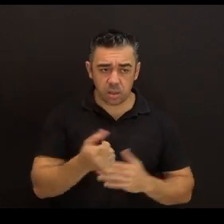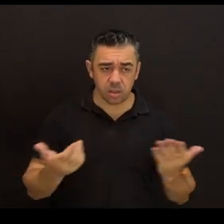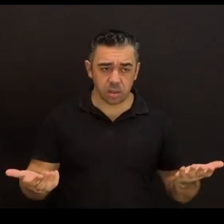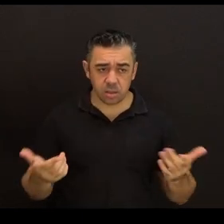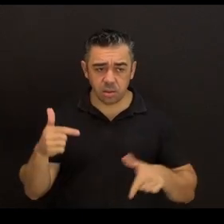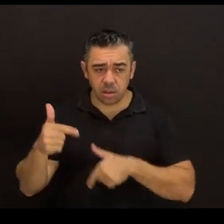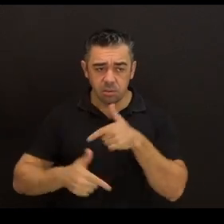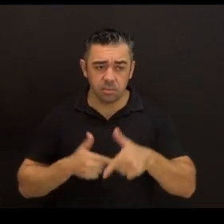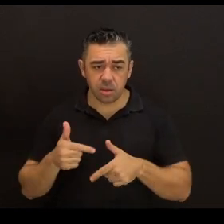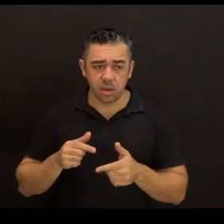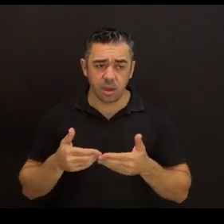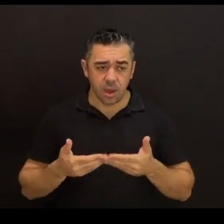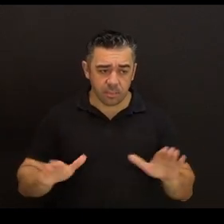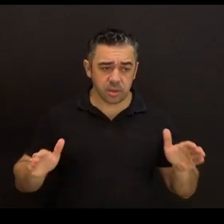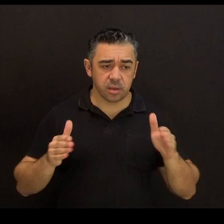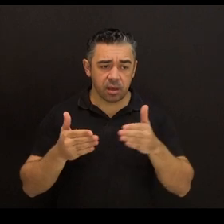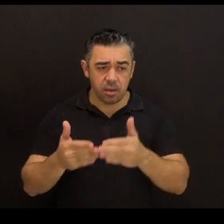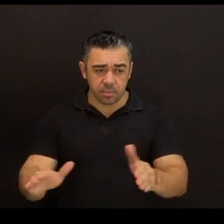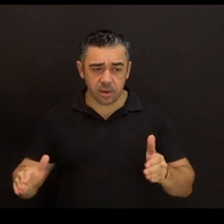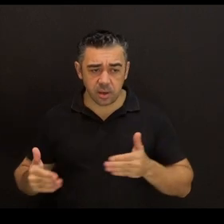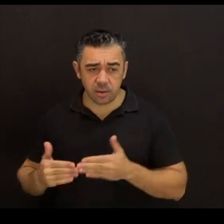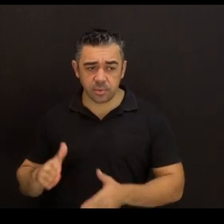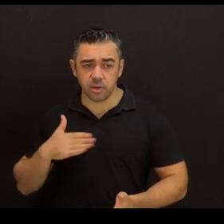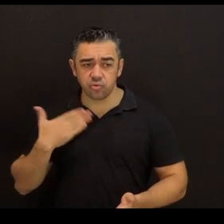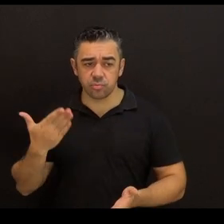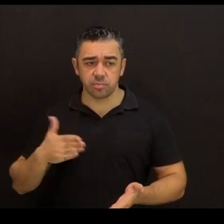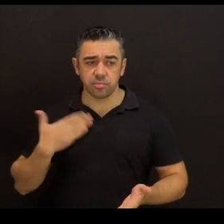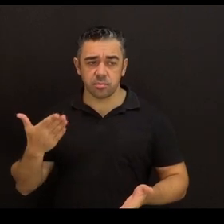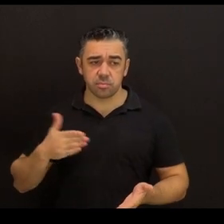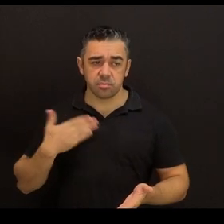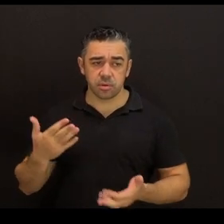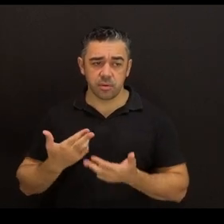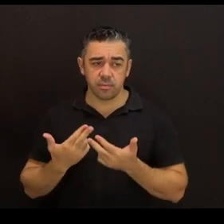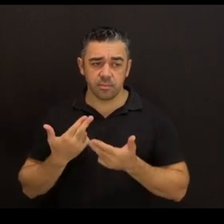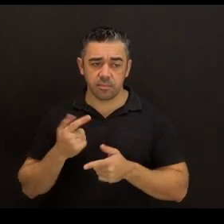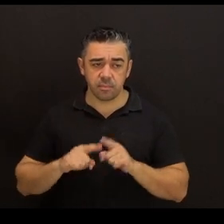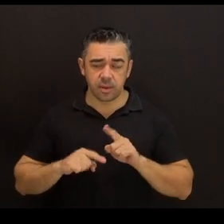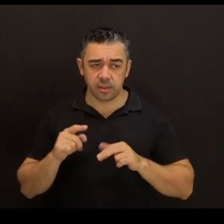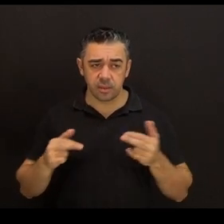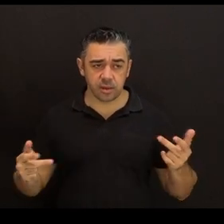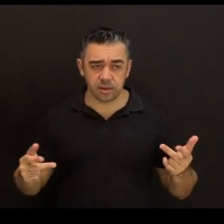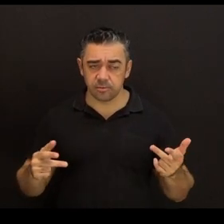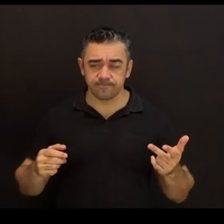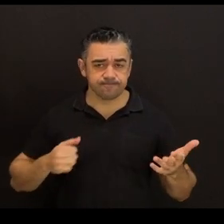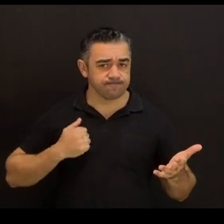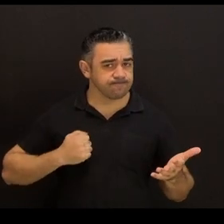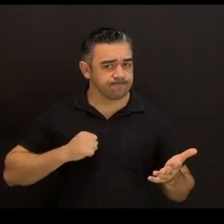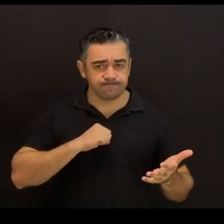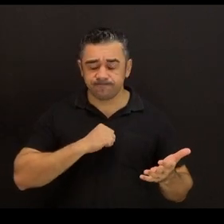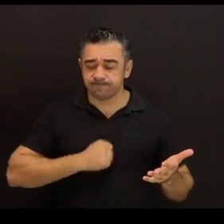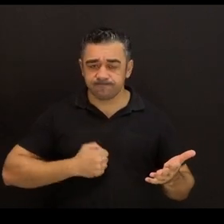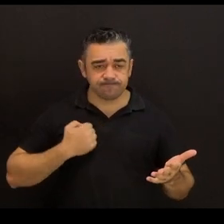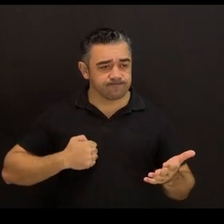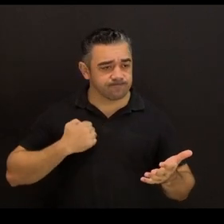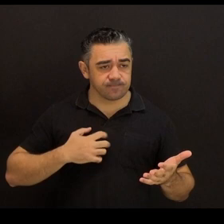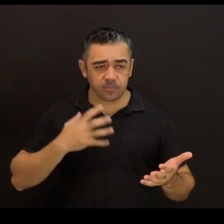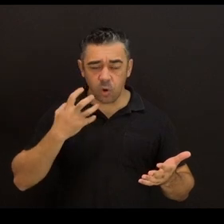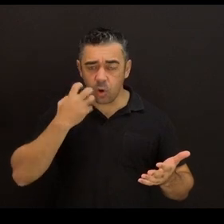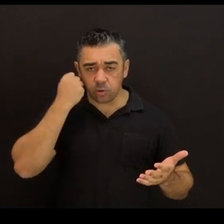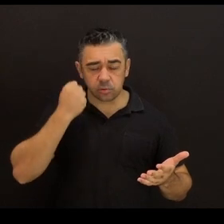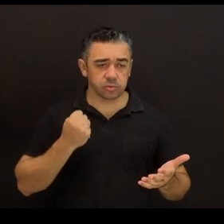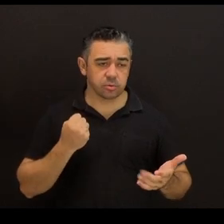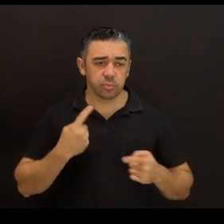e a cada caixa que a gente abria senhores a surpresa era maior a indignação era maior e não entender porque que esses materiais